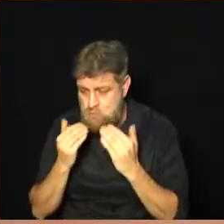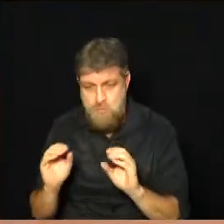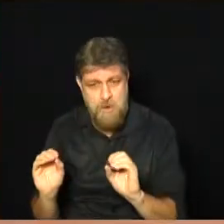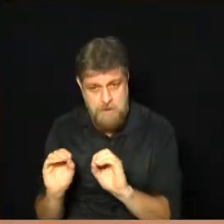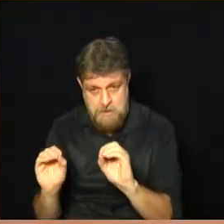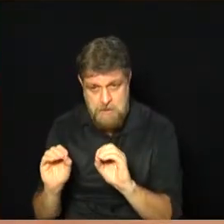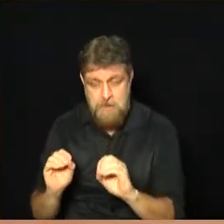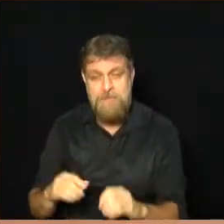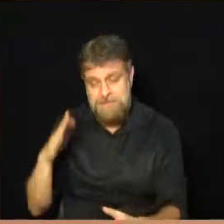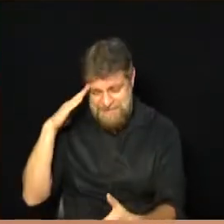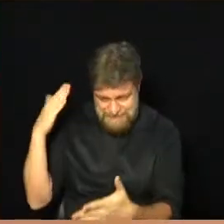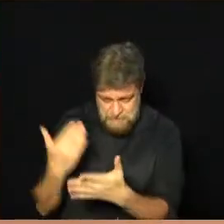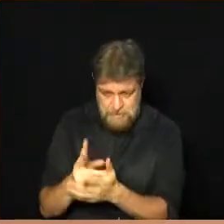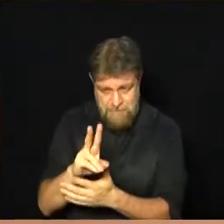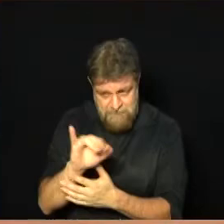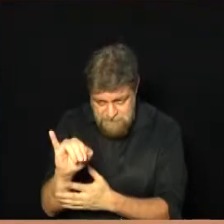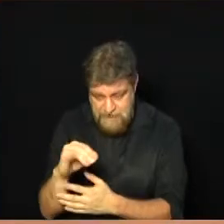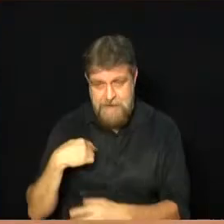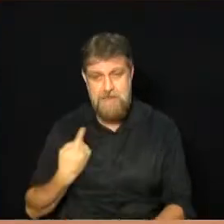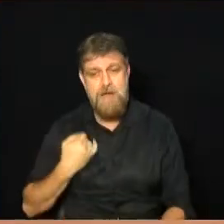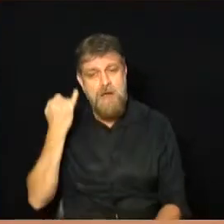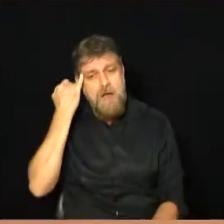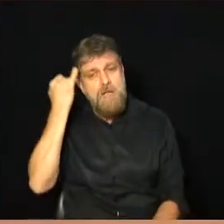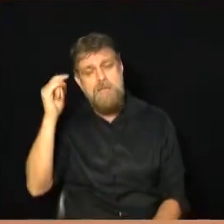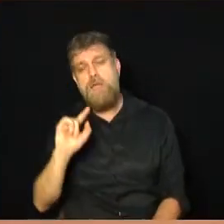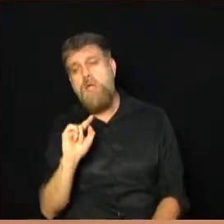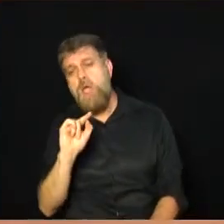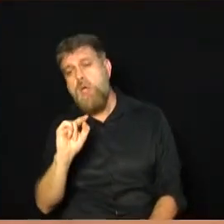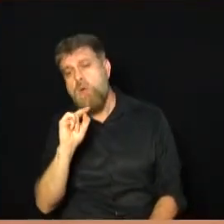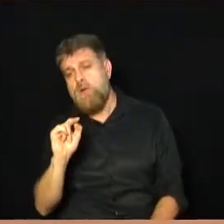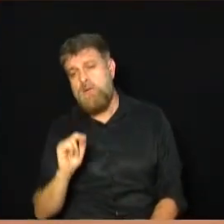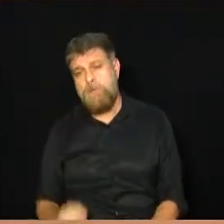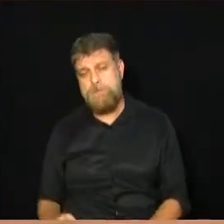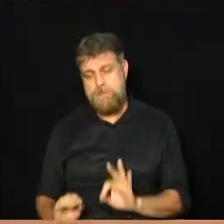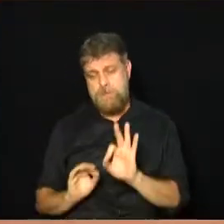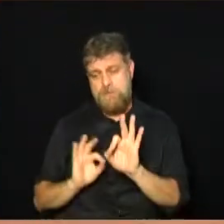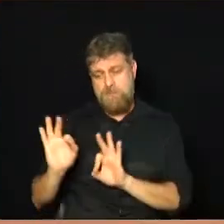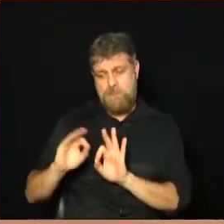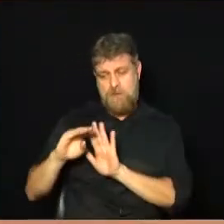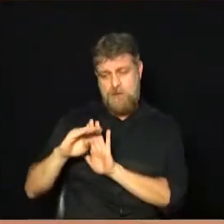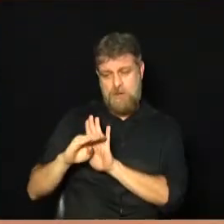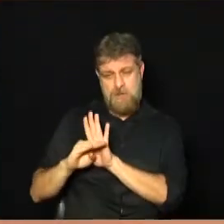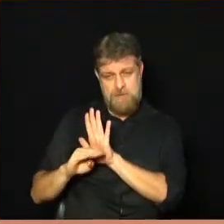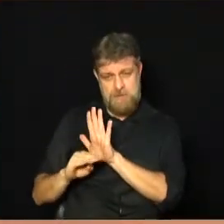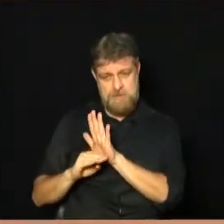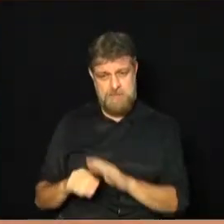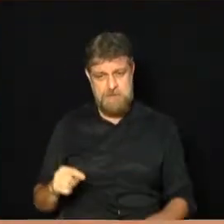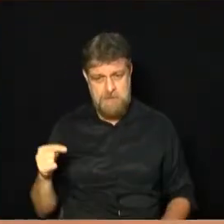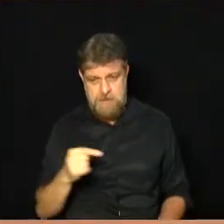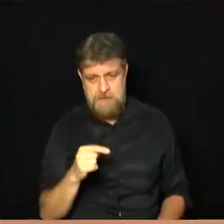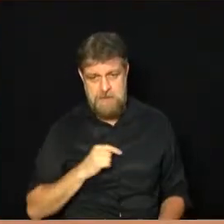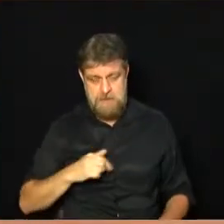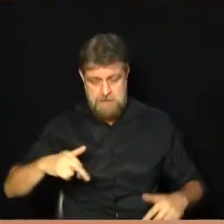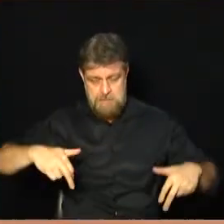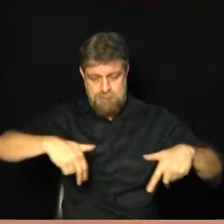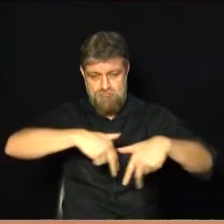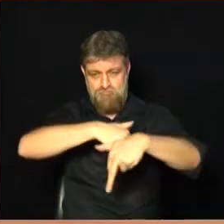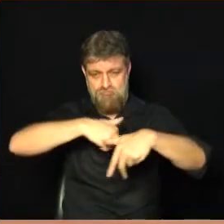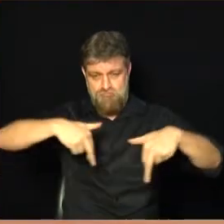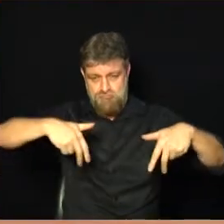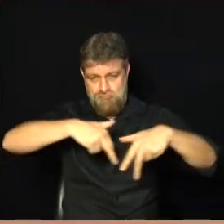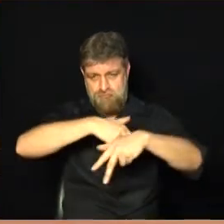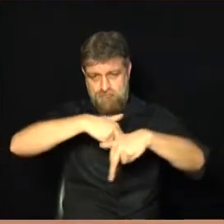será implantado. E aí a nossa ideia é a seguinte: nós vamos implantar esse projeto dessas travessias ali de pedestres e